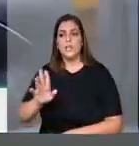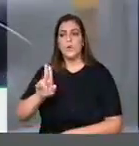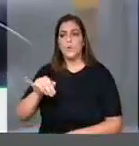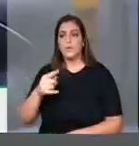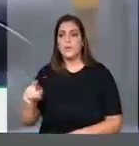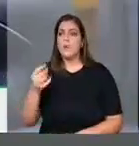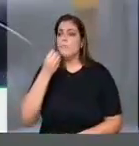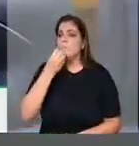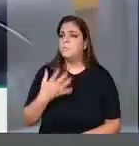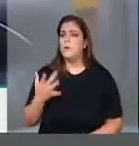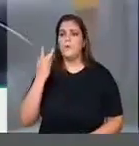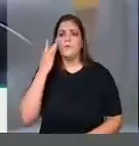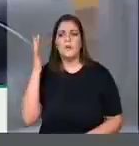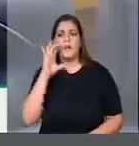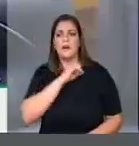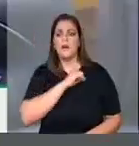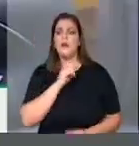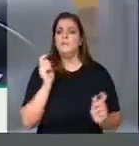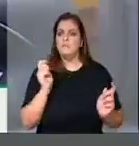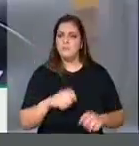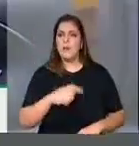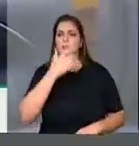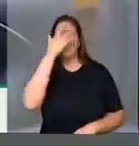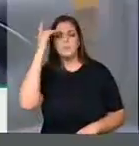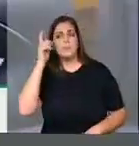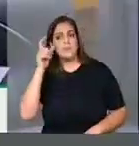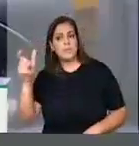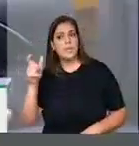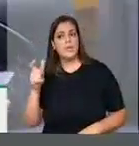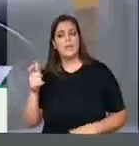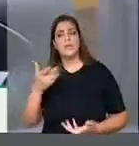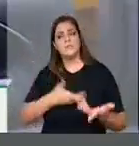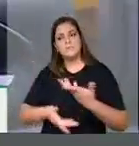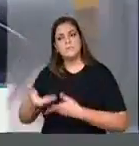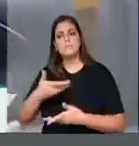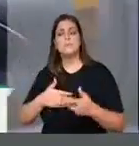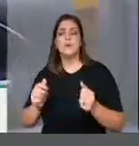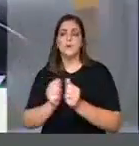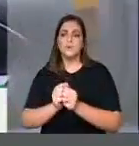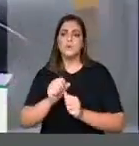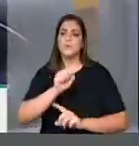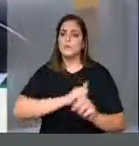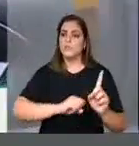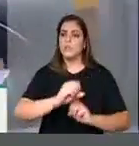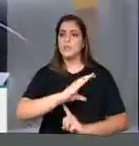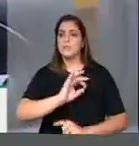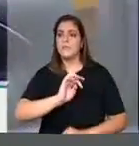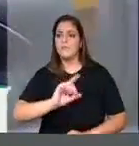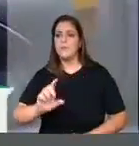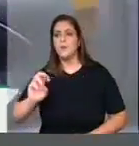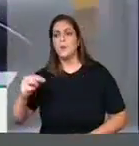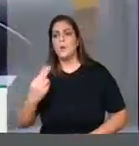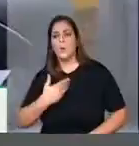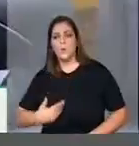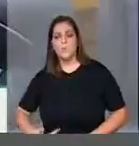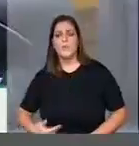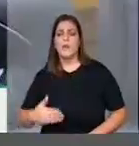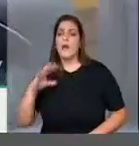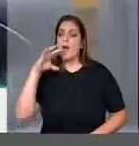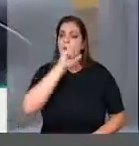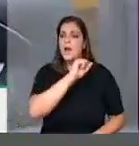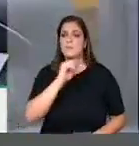positivo. Envolve os interessados do poder público, da sociedade civil, dá mais rapidez,